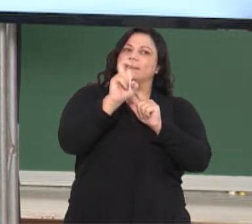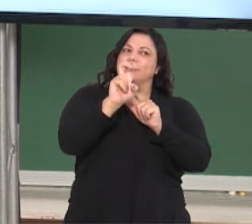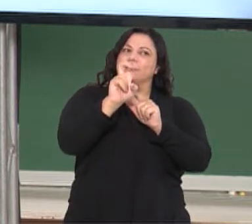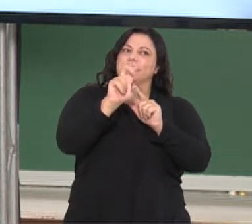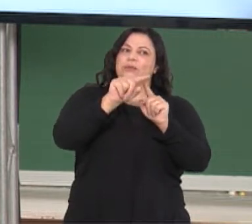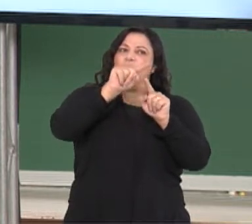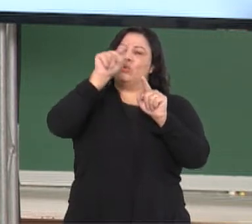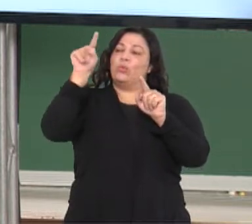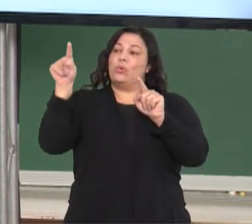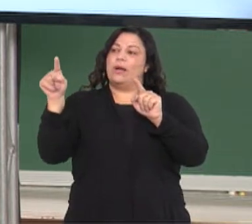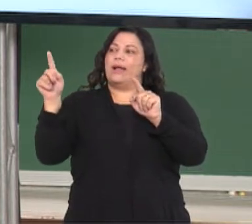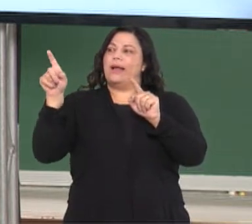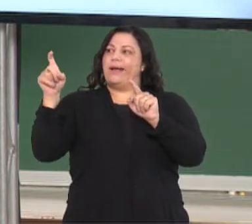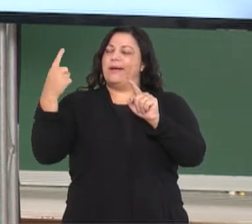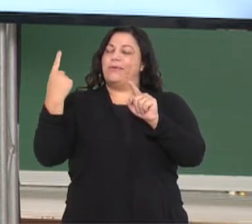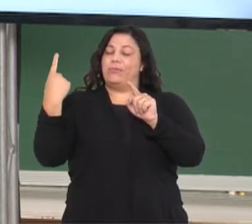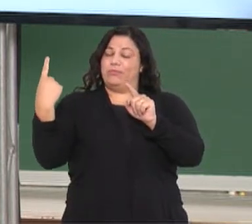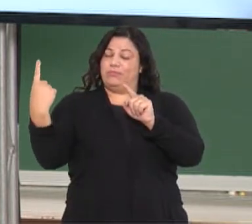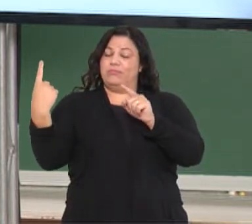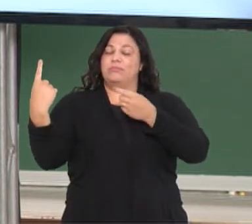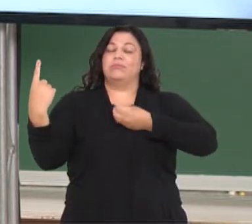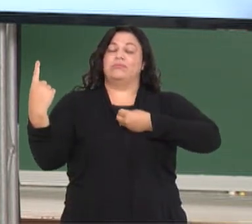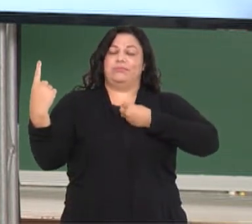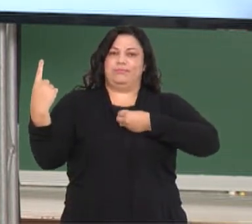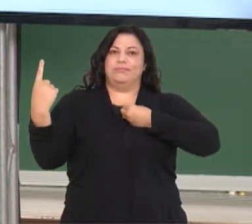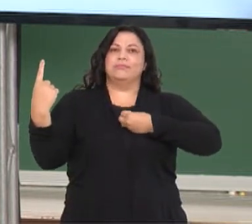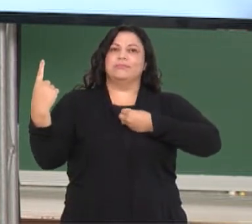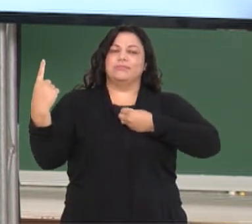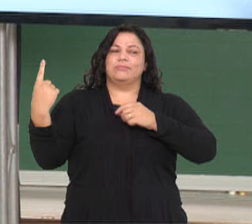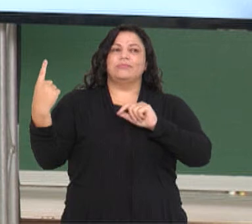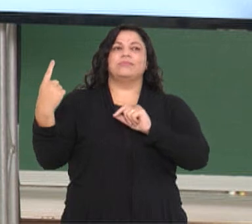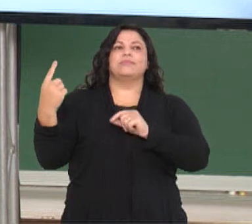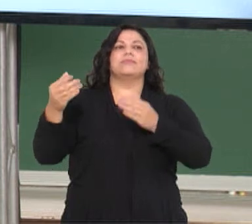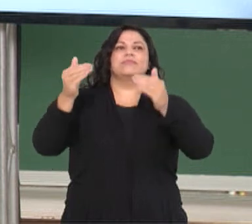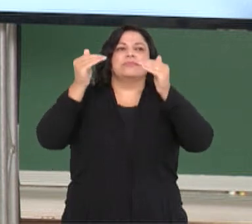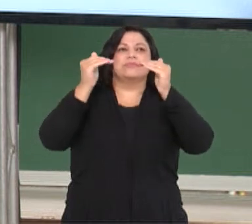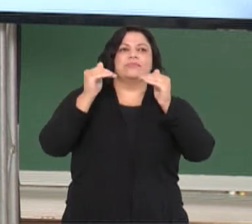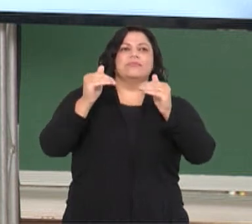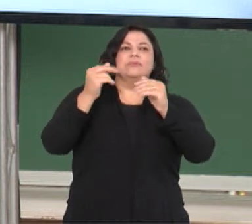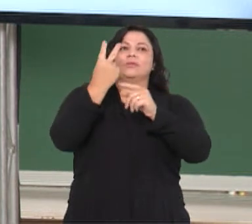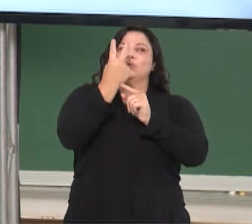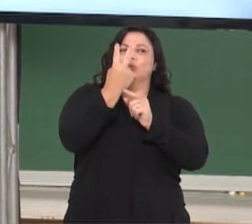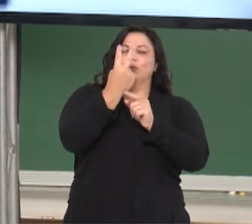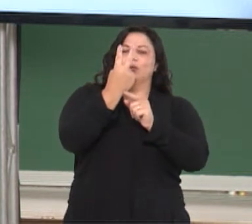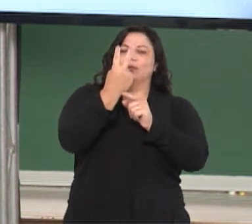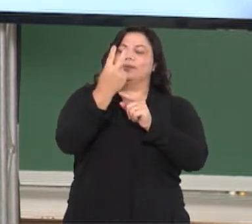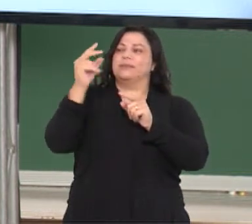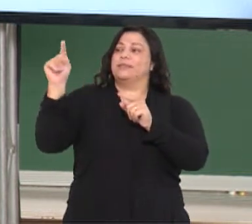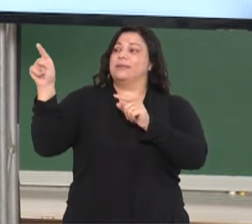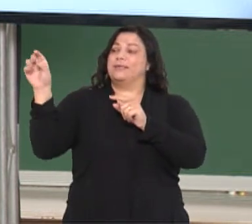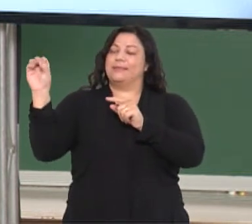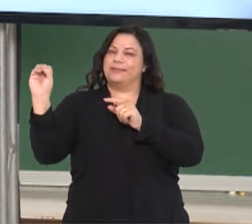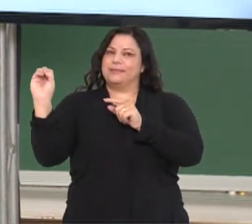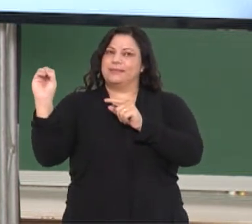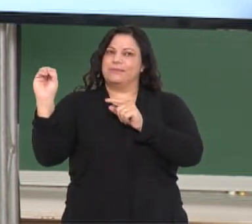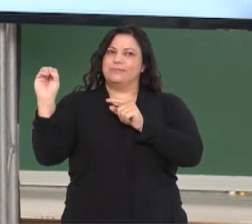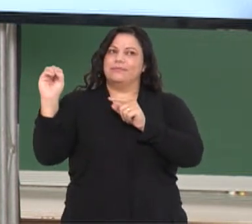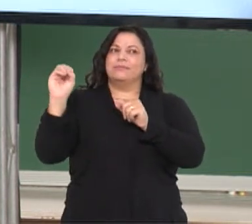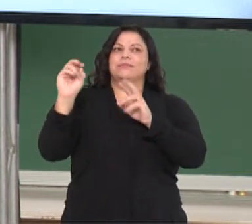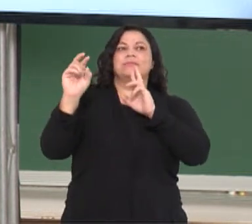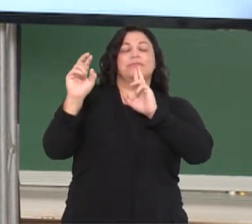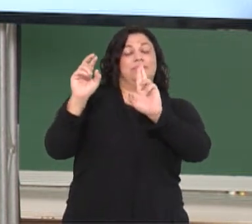lá 1. Existe, é 1. Busco coeficiente variável. Aqui é 2, lá é 0. Realizo